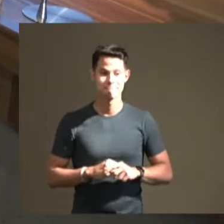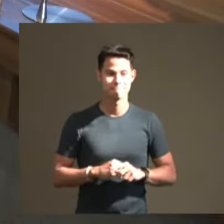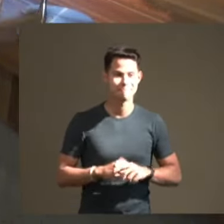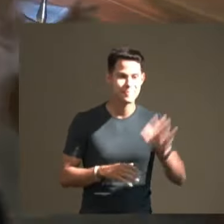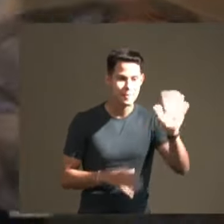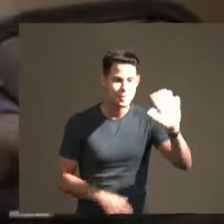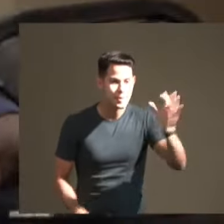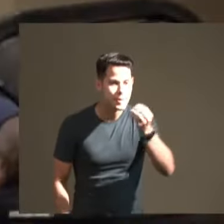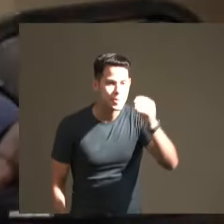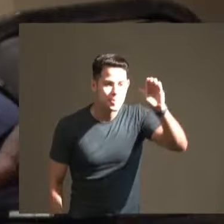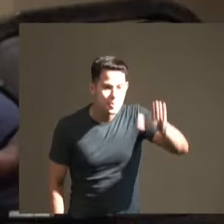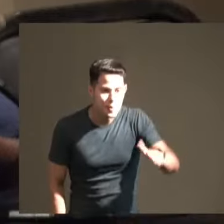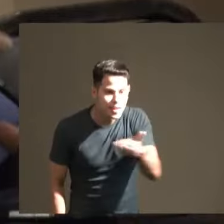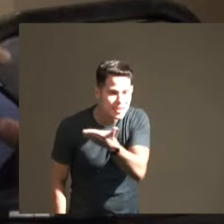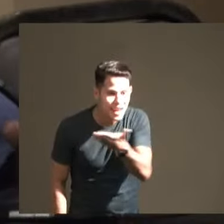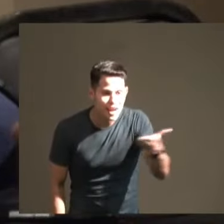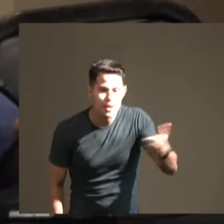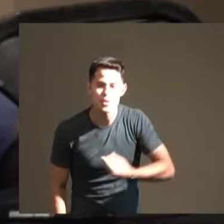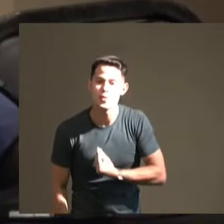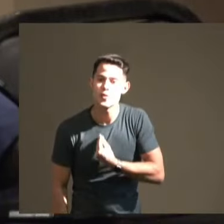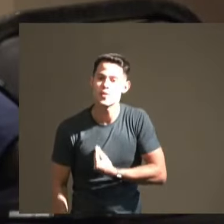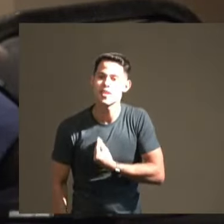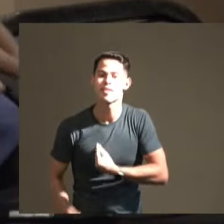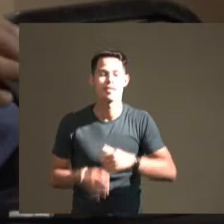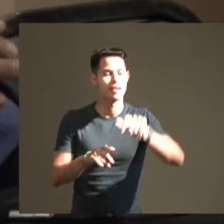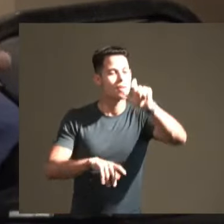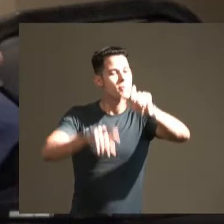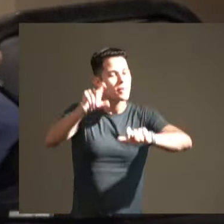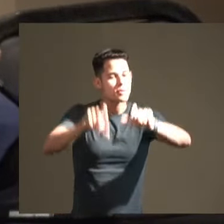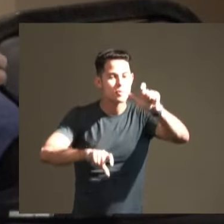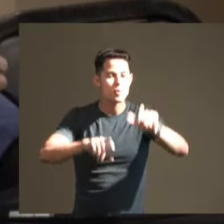Boa tarde a todas as pessoas.